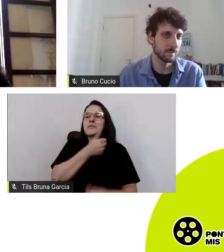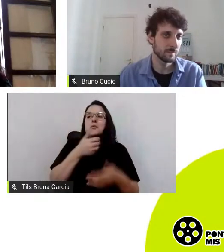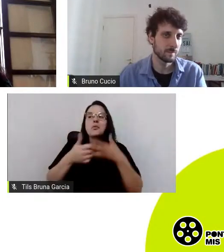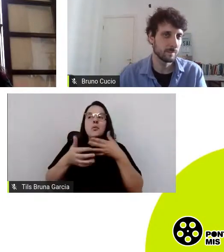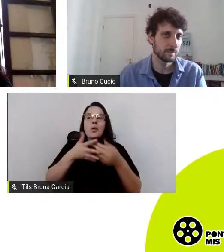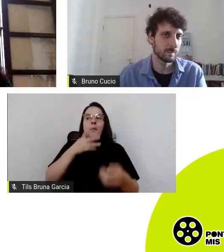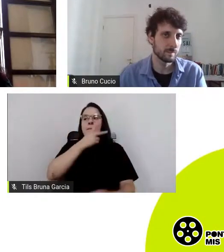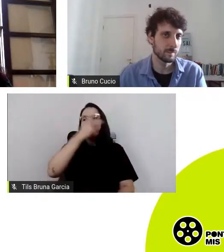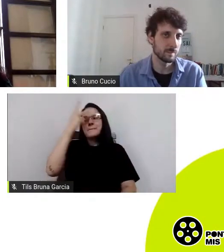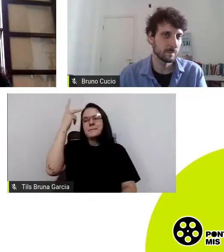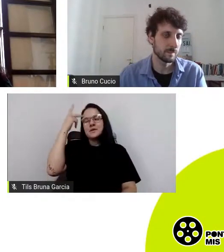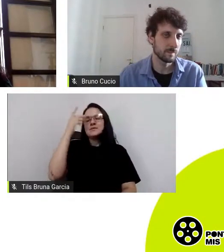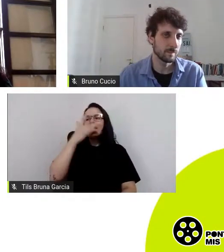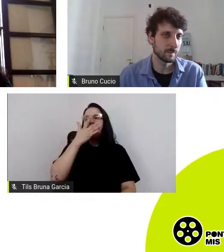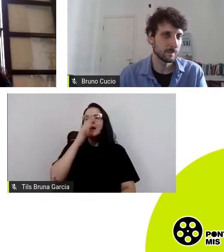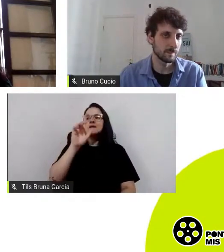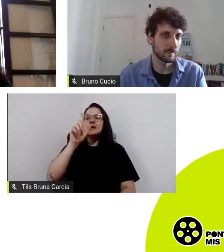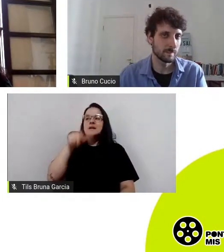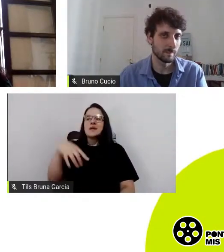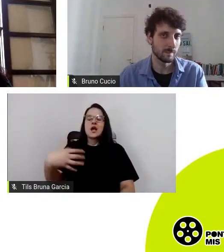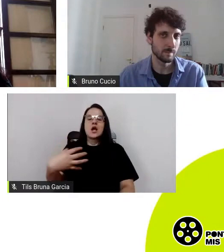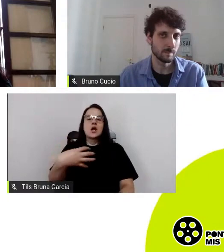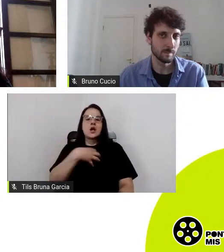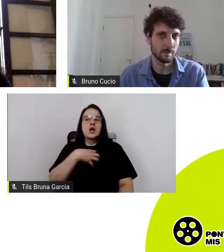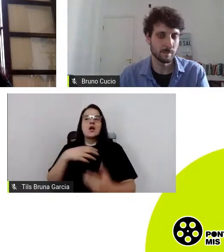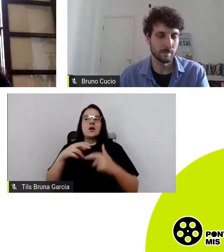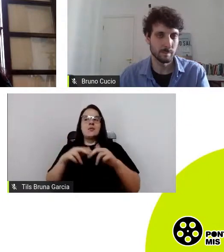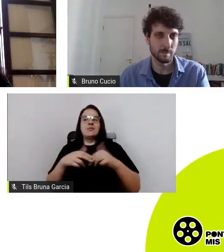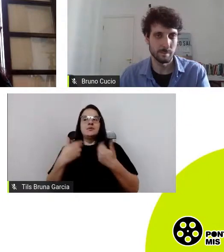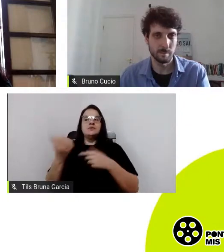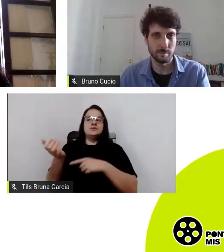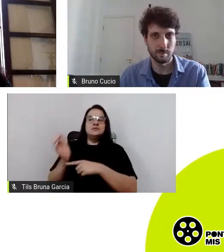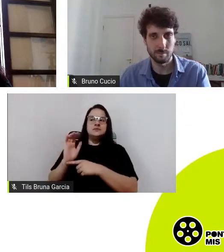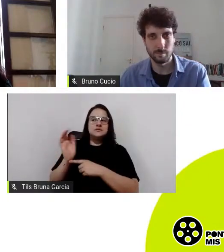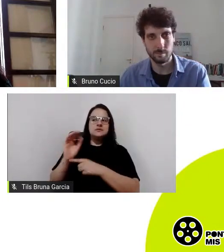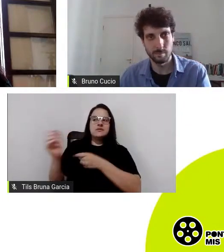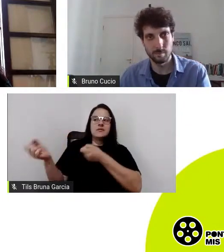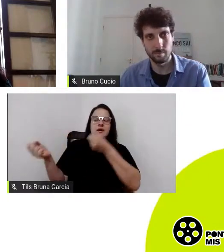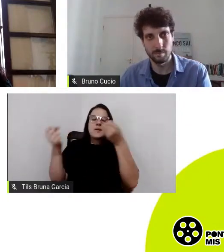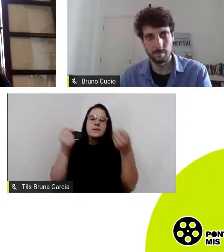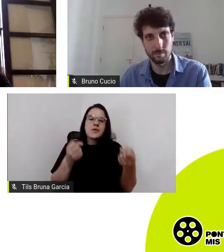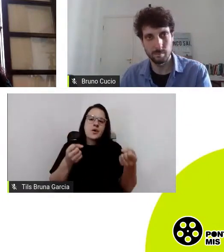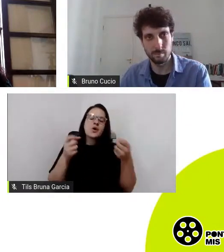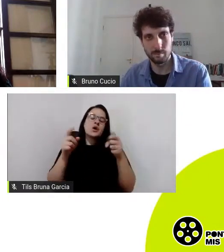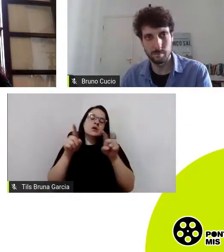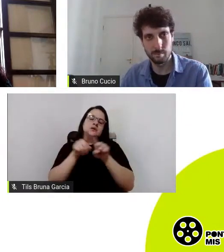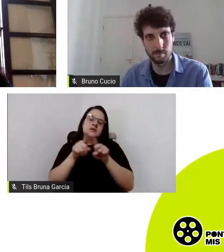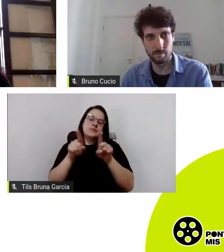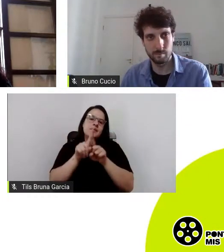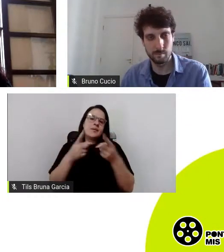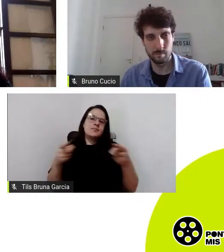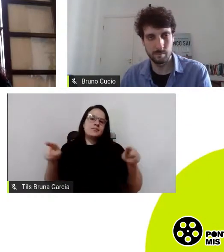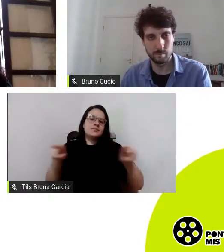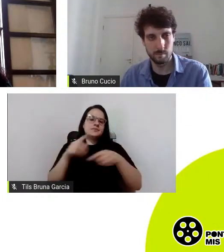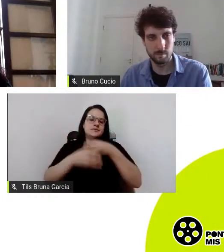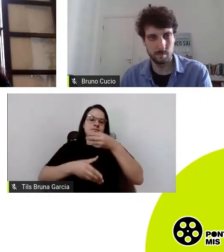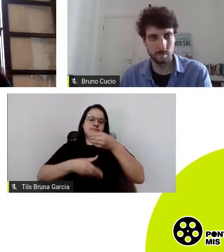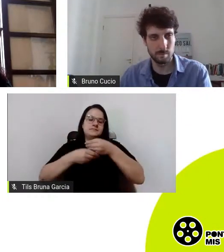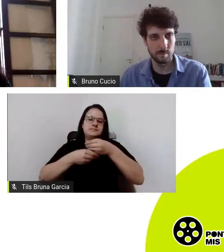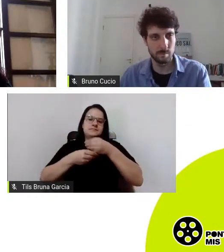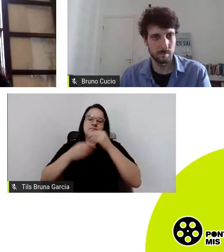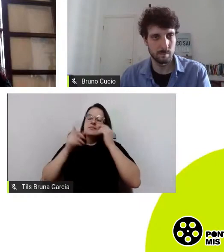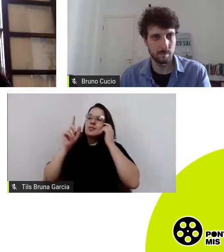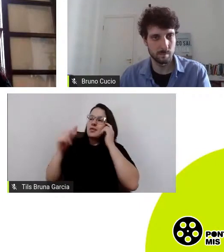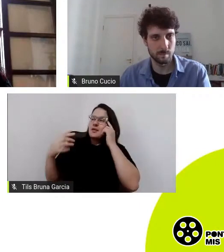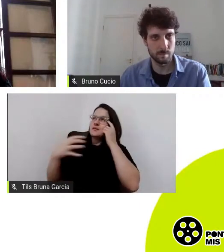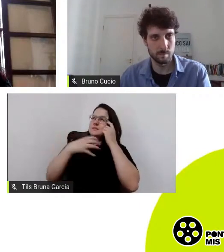né? Então, o cinema tem essa possibilidade e a música tem um papel grande nisso, eu acho. E esse transporte, né, que ela nos